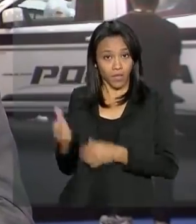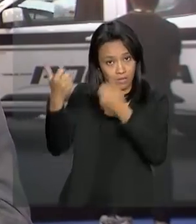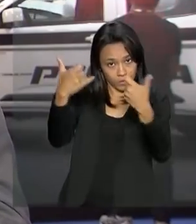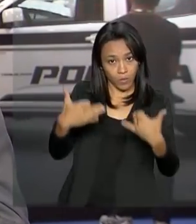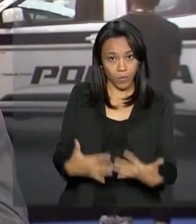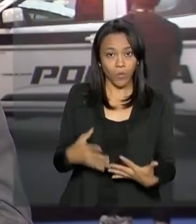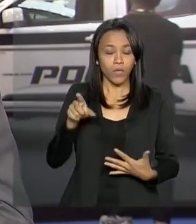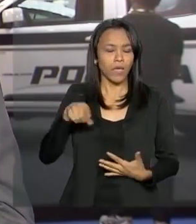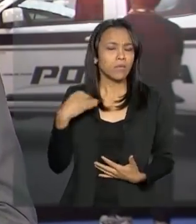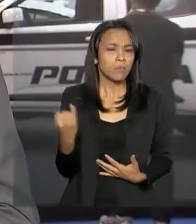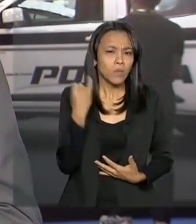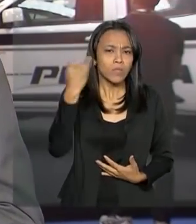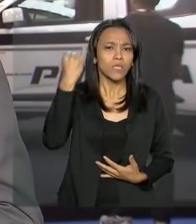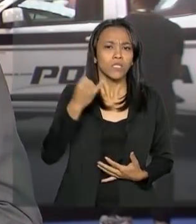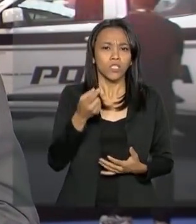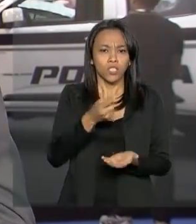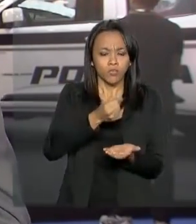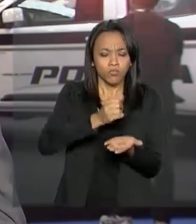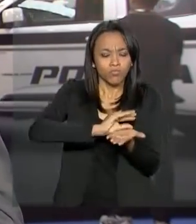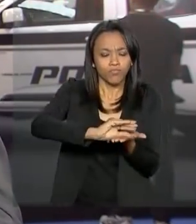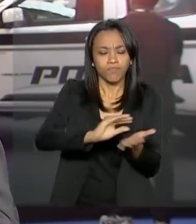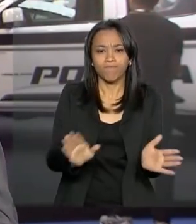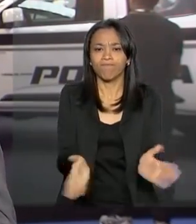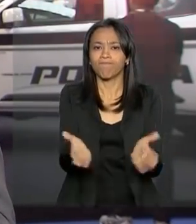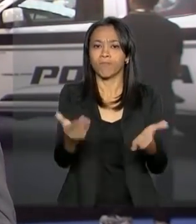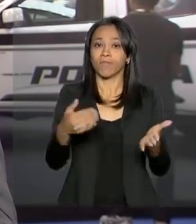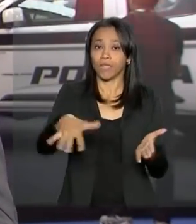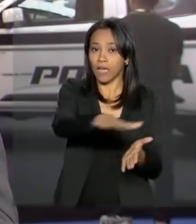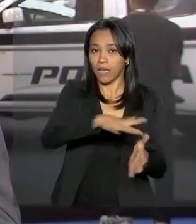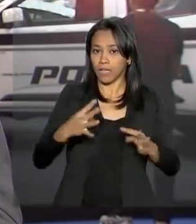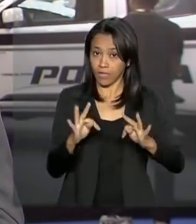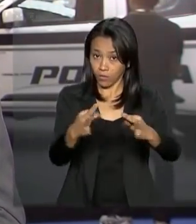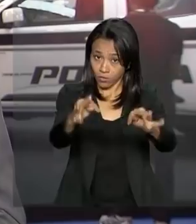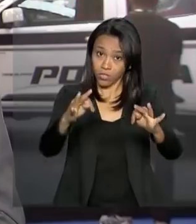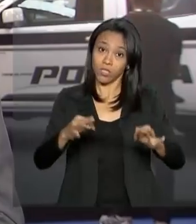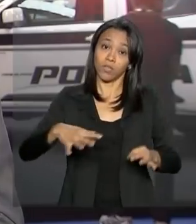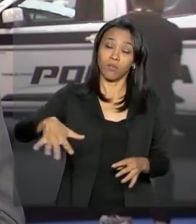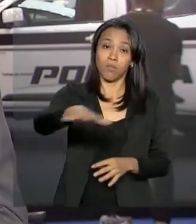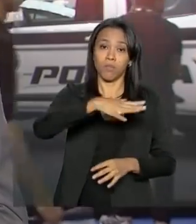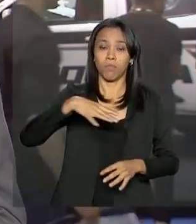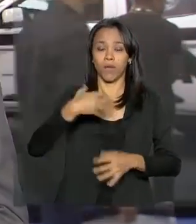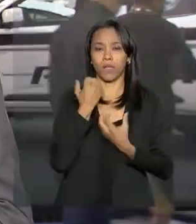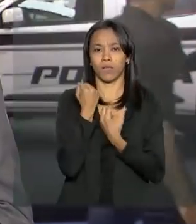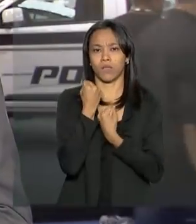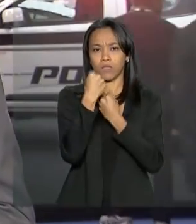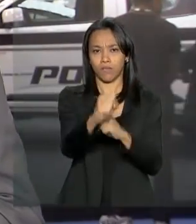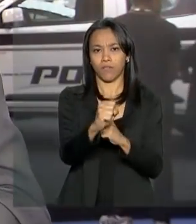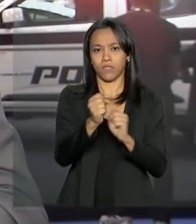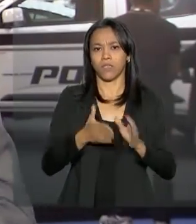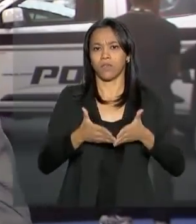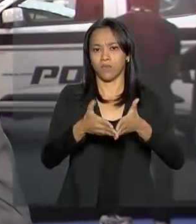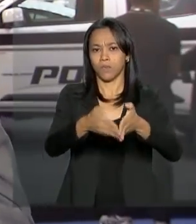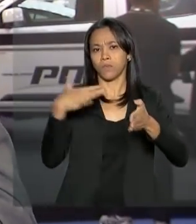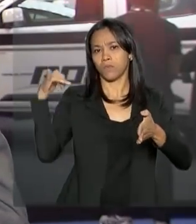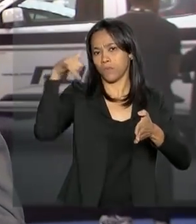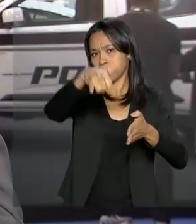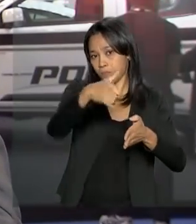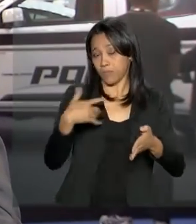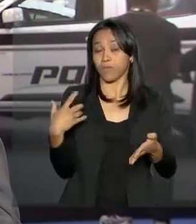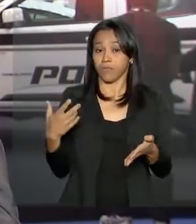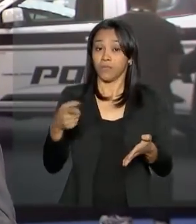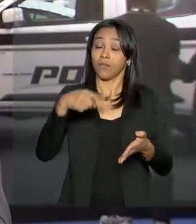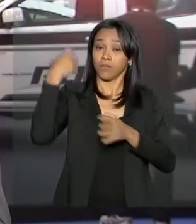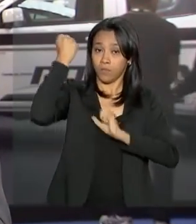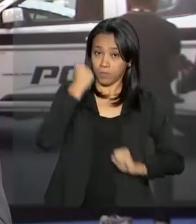é fundamental investir em tecnologia para equipar as Forças Armadas brasileiras. Isso, por um lado, gera milhares